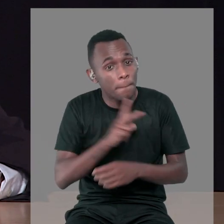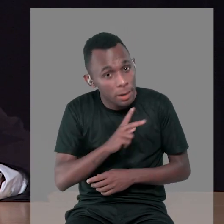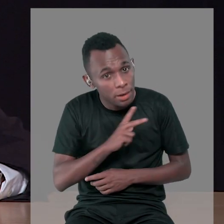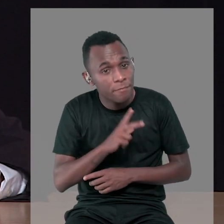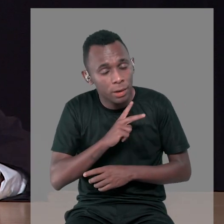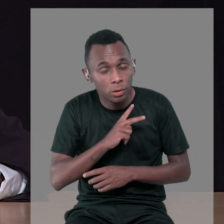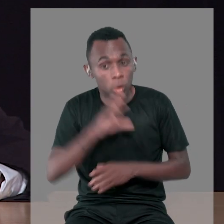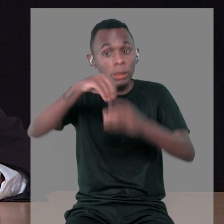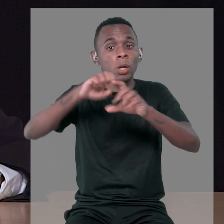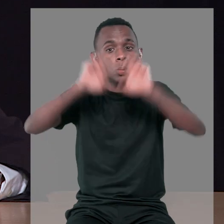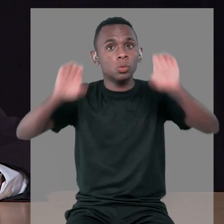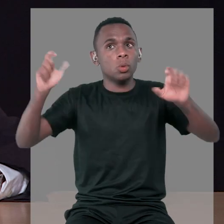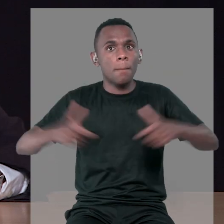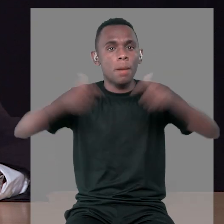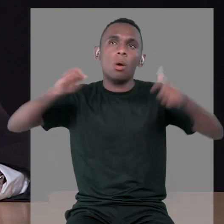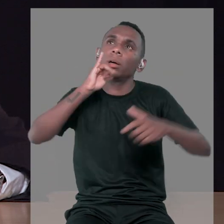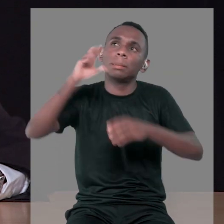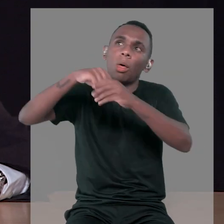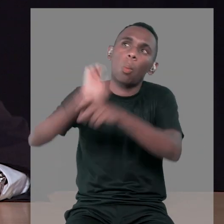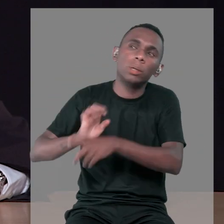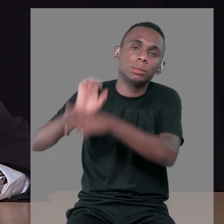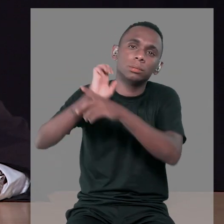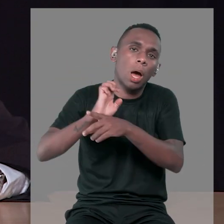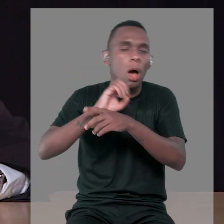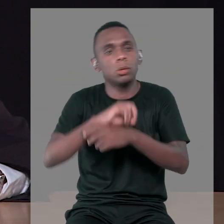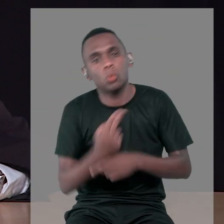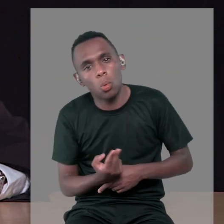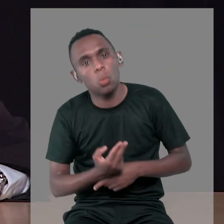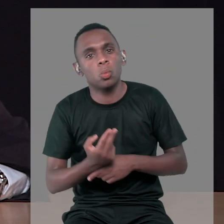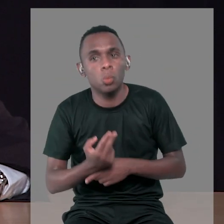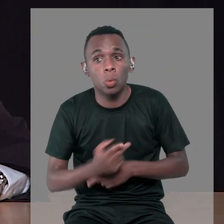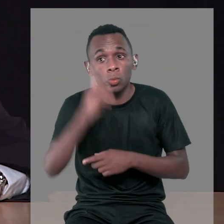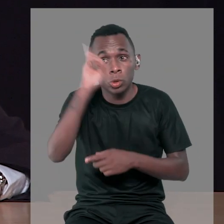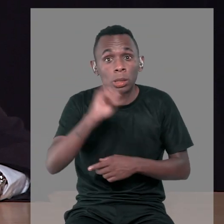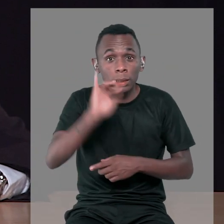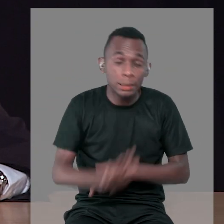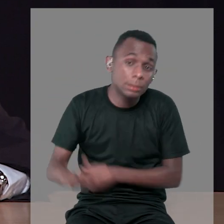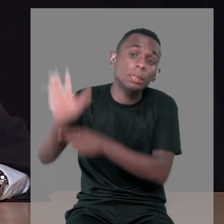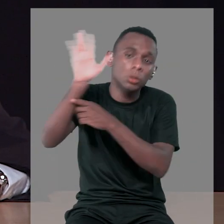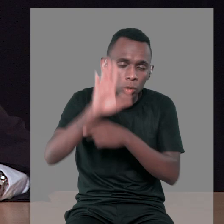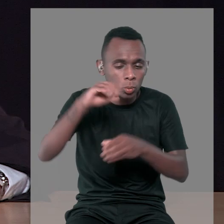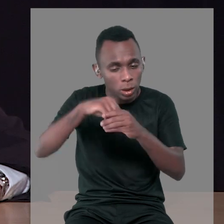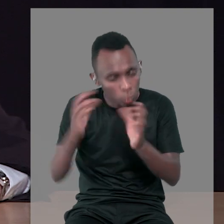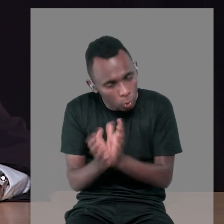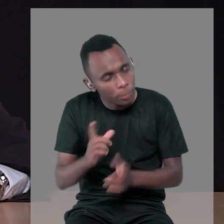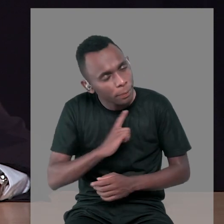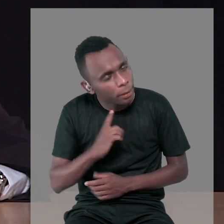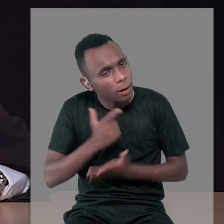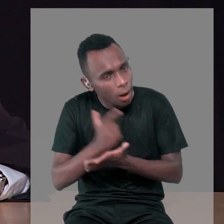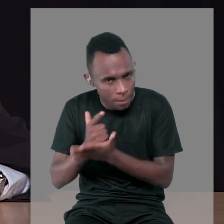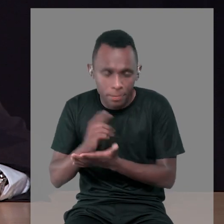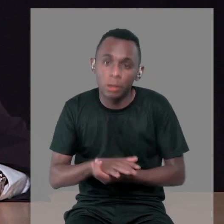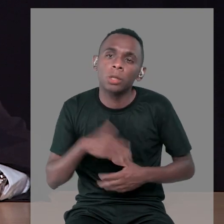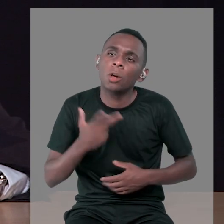o Estado nacional, seja ela o direito internacional. Né? Então, quando você fala, né, por exemplo, da milícia do Rio de